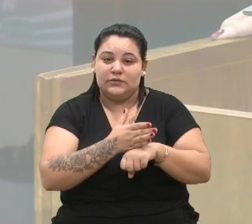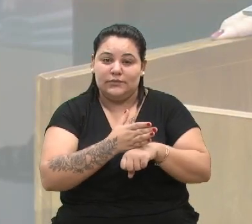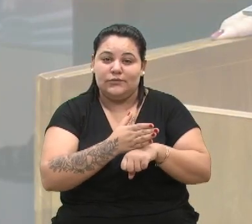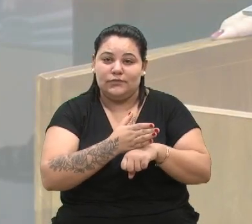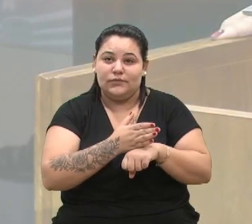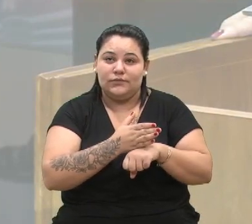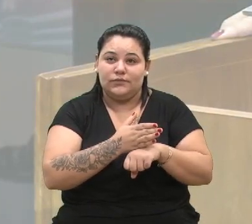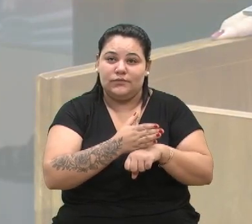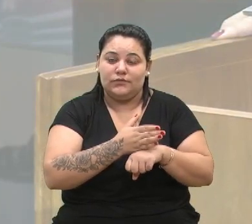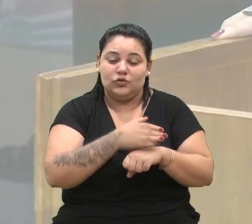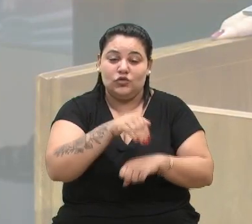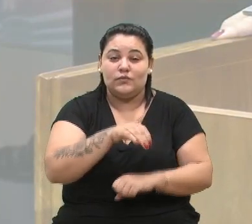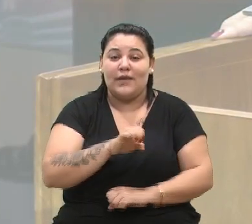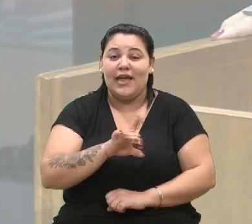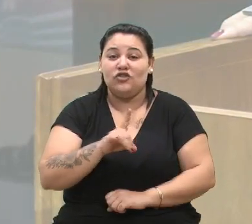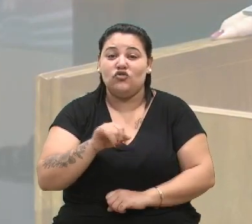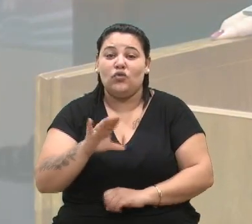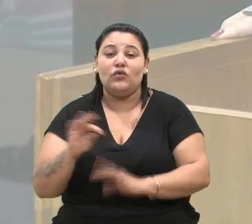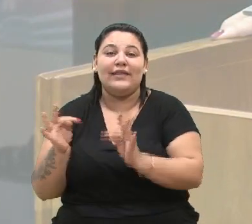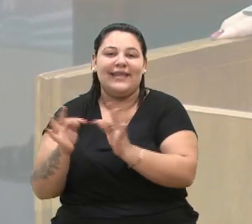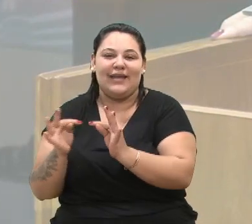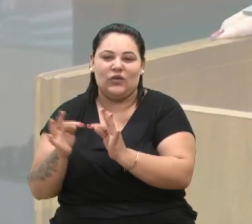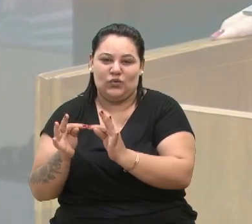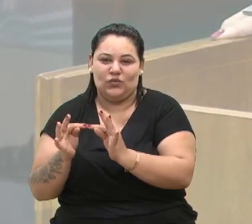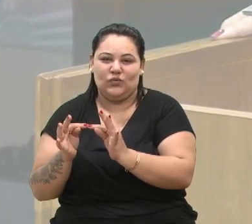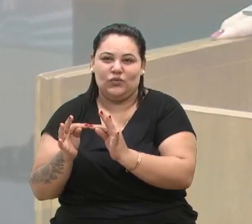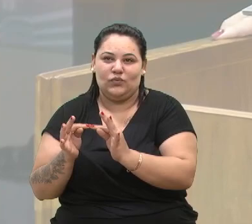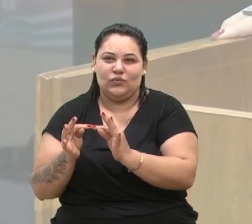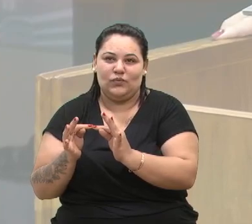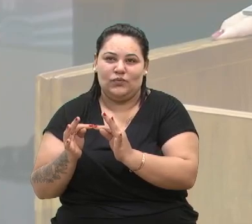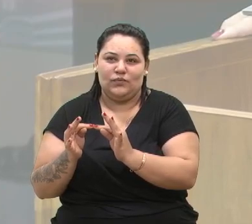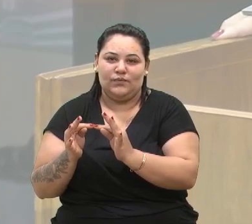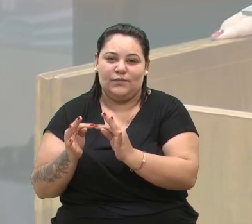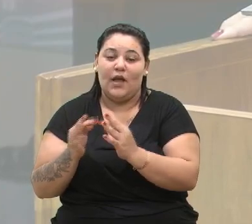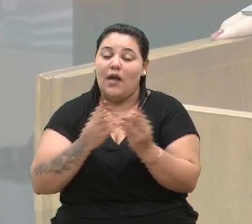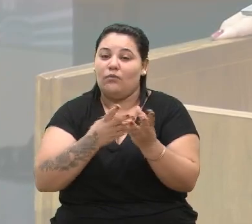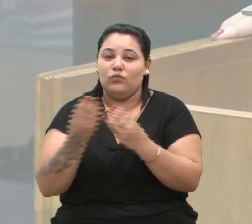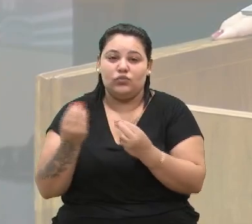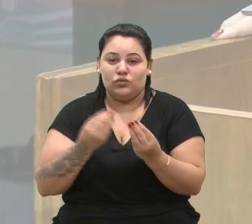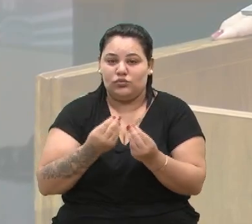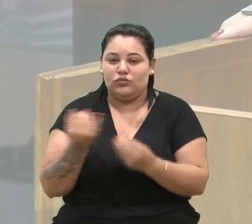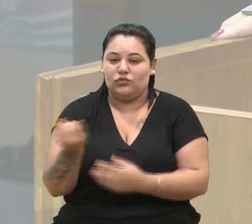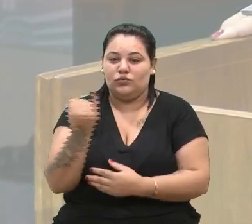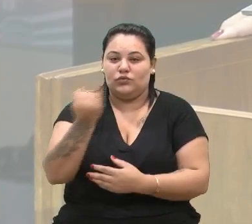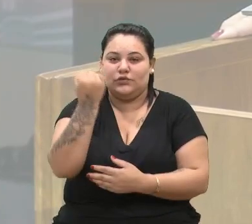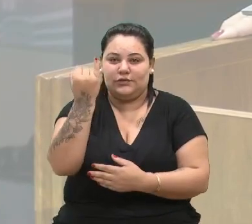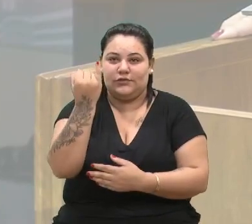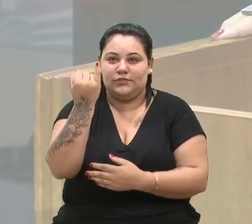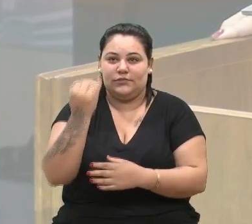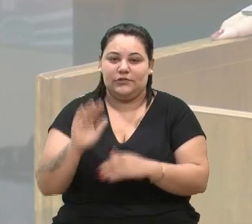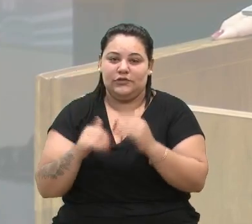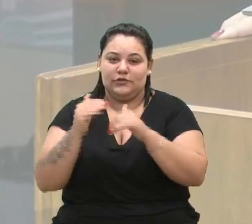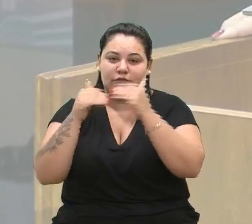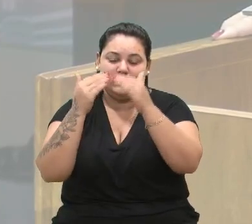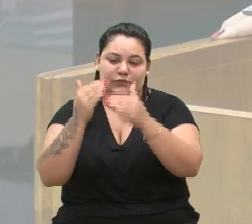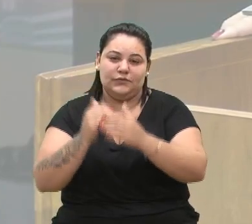médio técnico, que isso seria muito e é muito importante avançar para o desenvolvimento